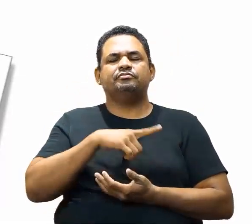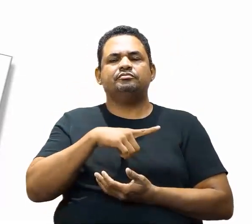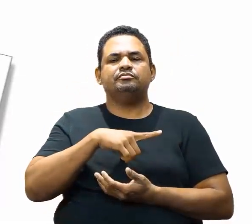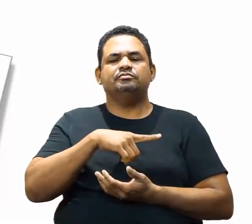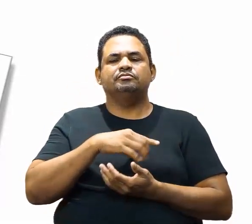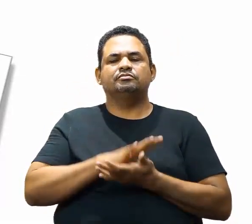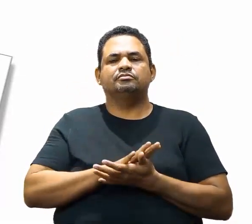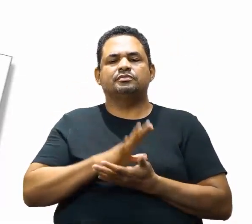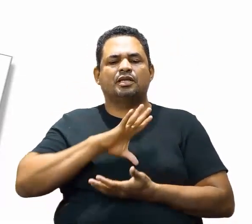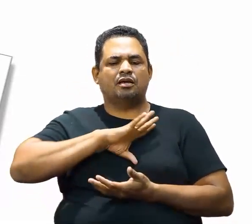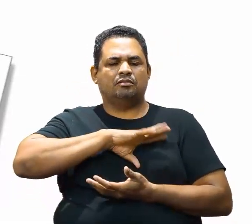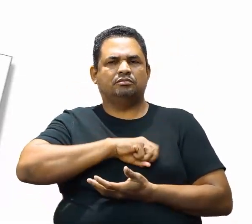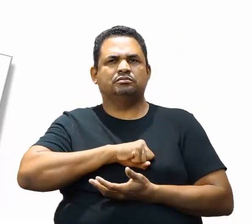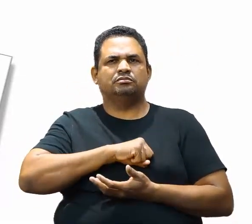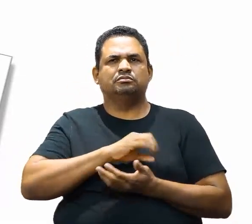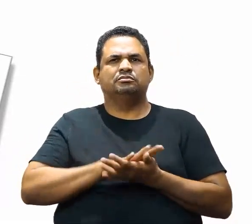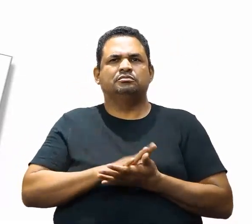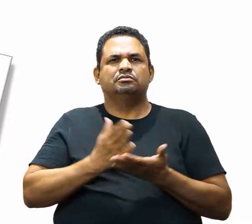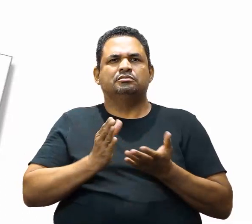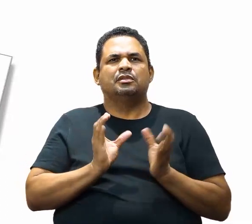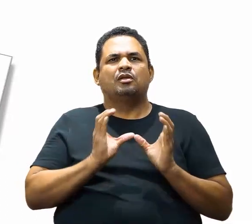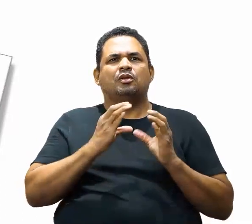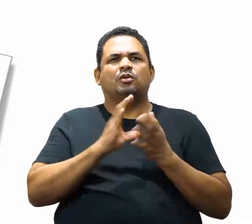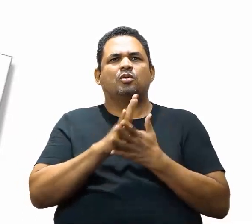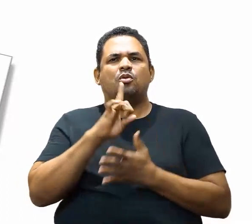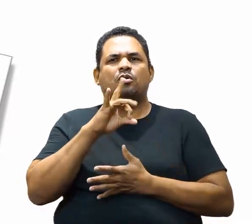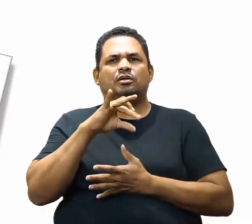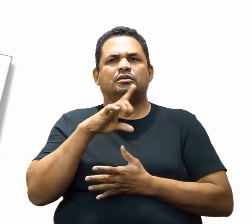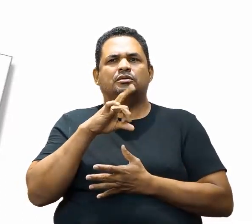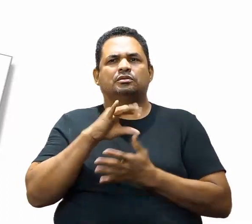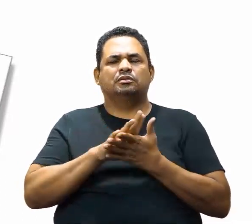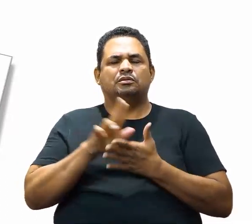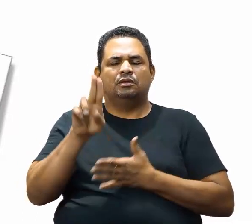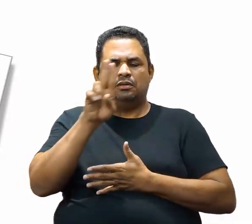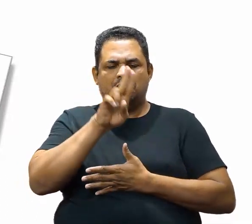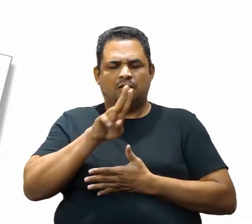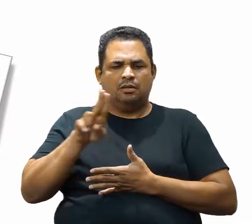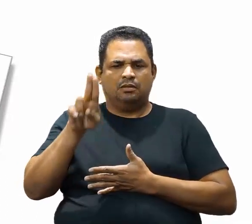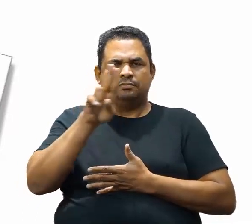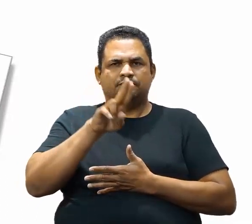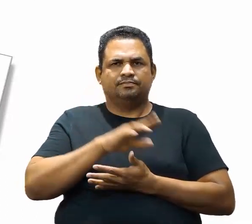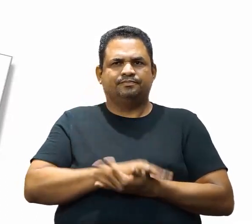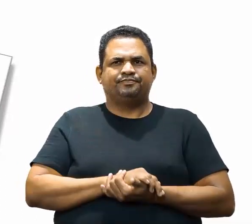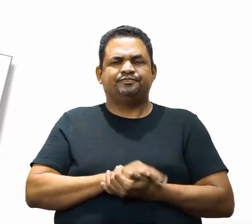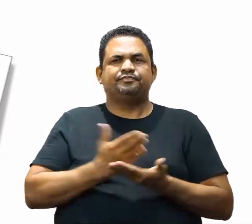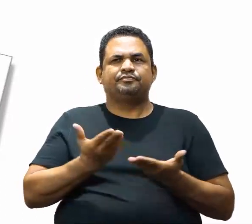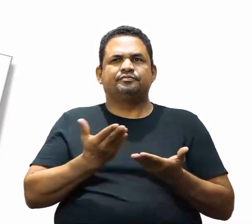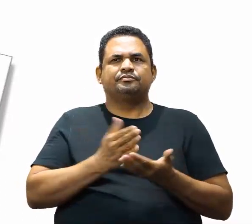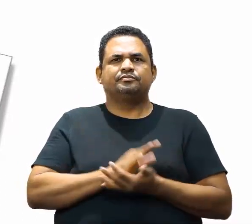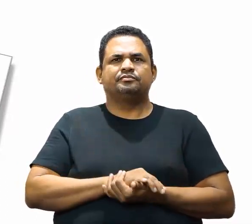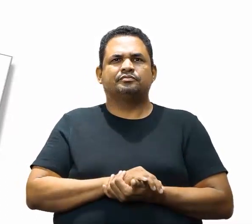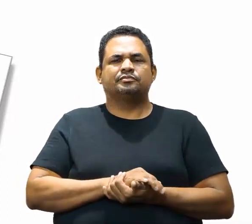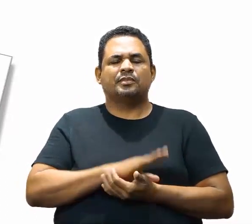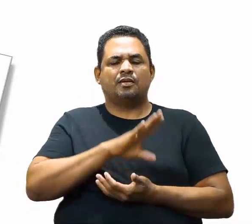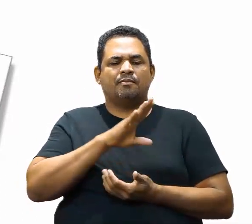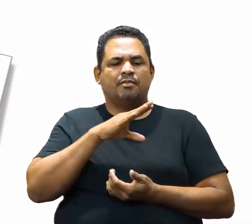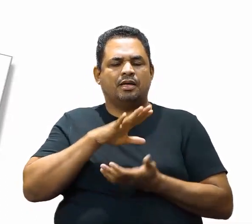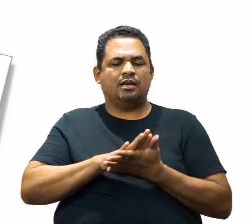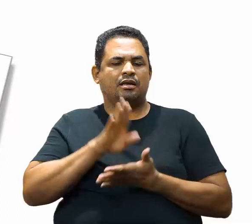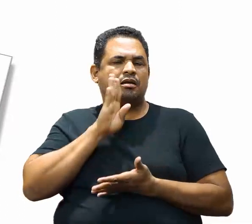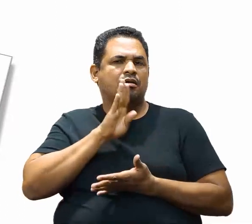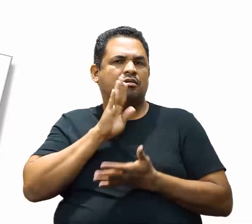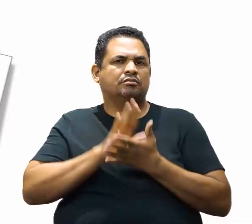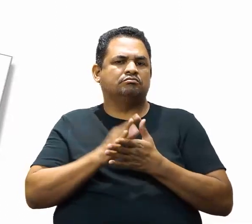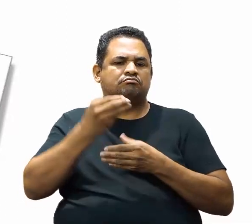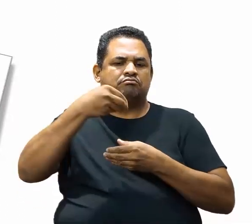os coletivos, eu acho muito bacana esse uso dos coletivos, e o mais bacana ainda é que dentro